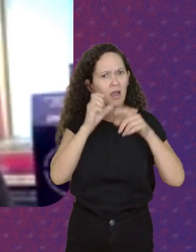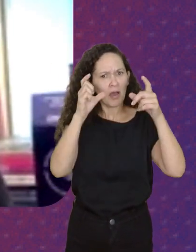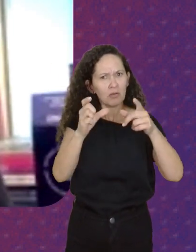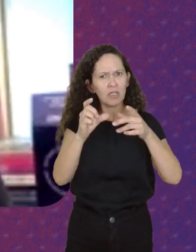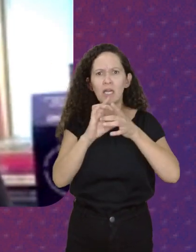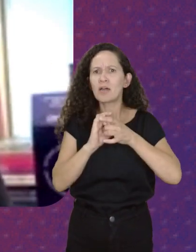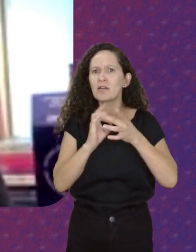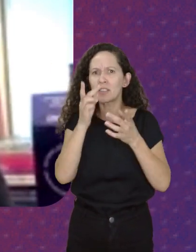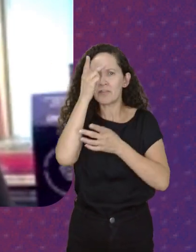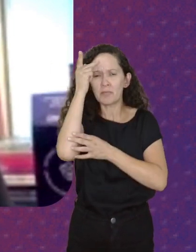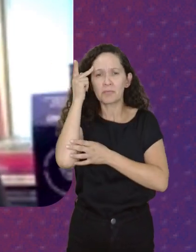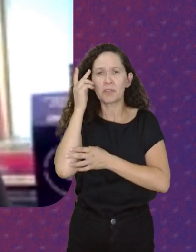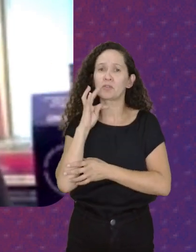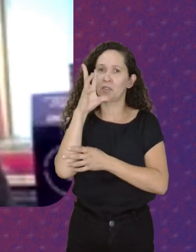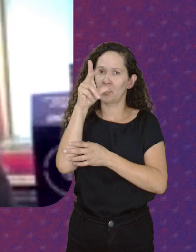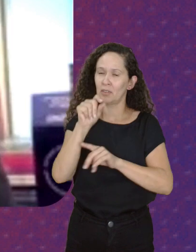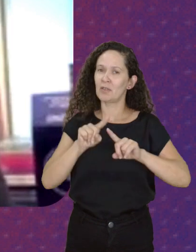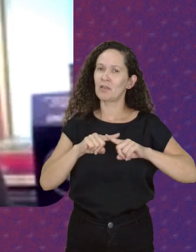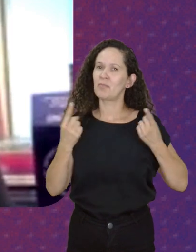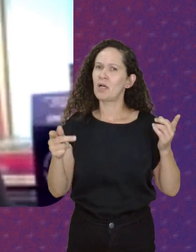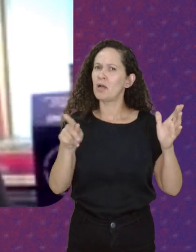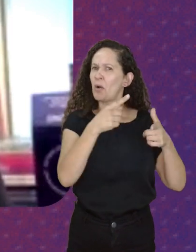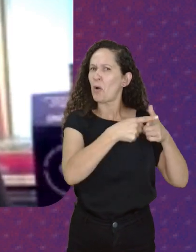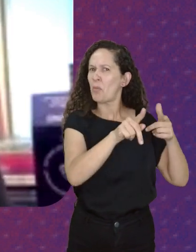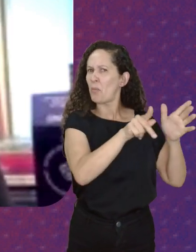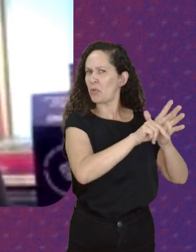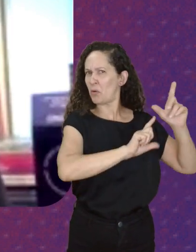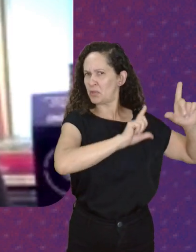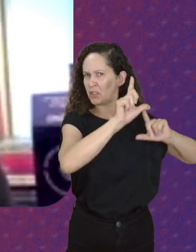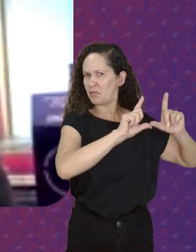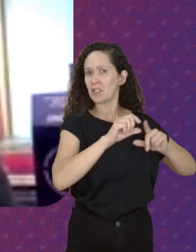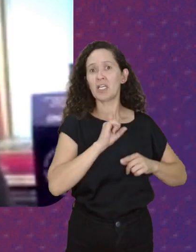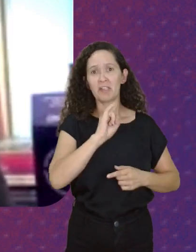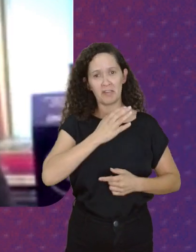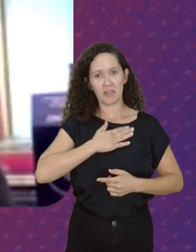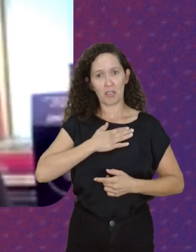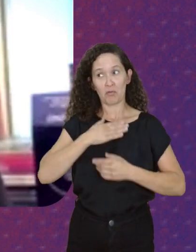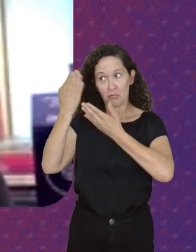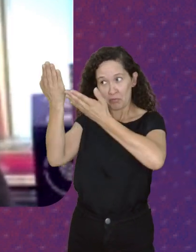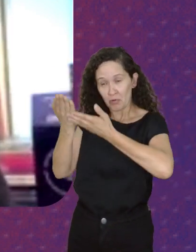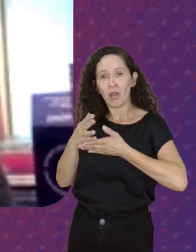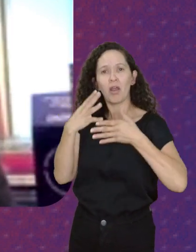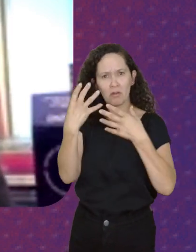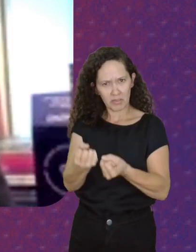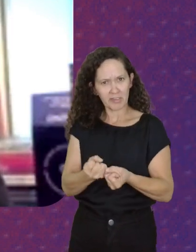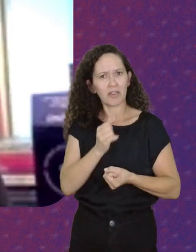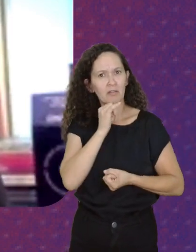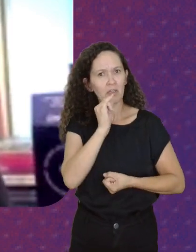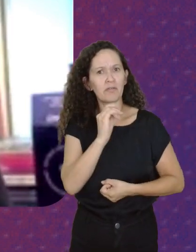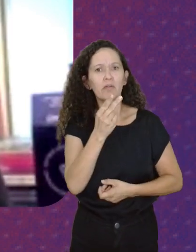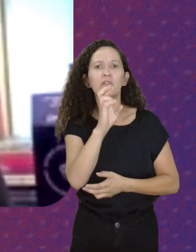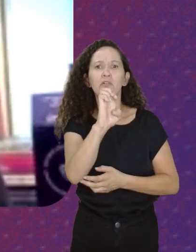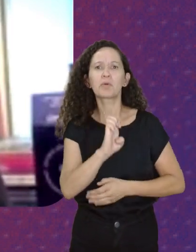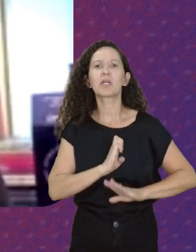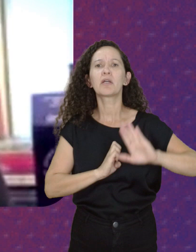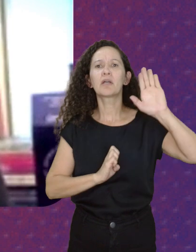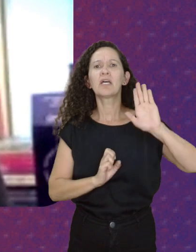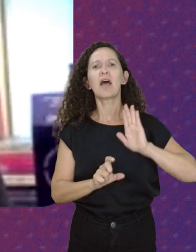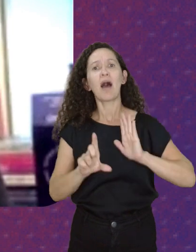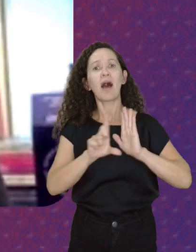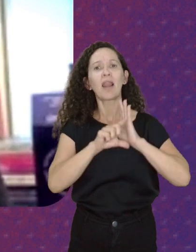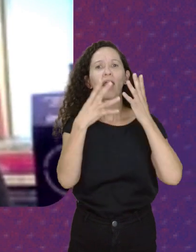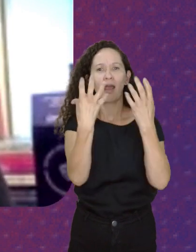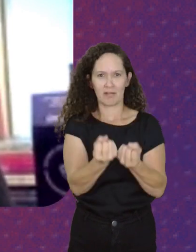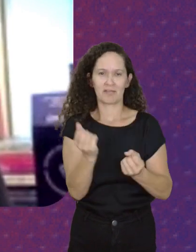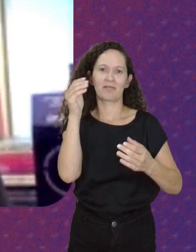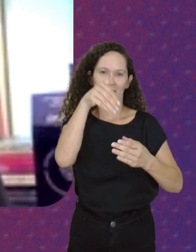eles, mas aí o problema é mais deles do que seu. Se você for convidada, você vai e você fala que é pré-candidata, porque a lei eleitoral permite